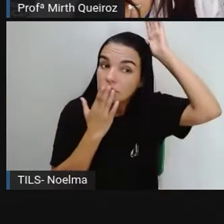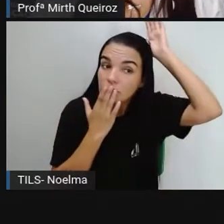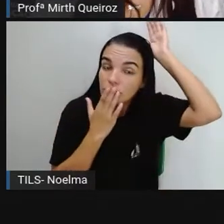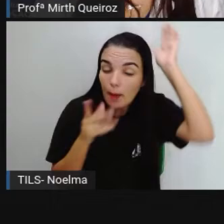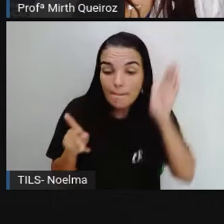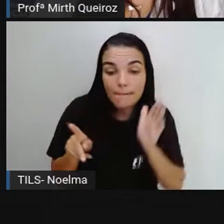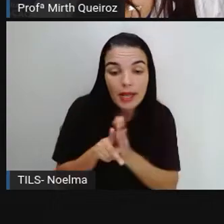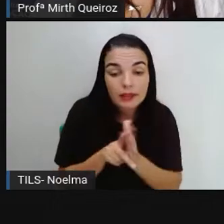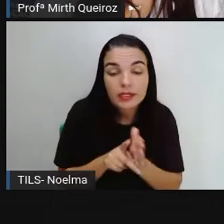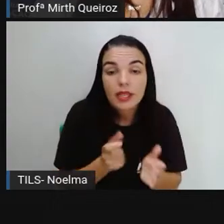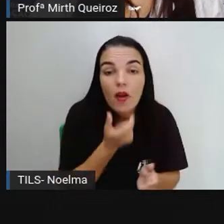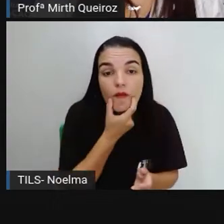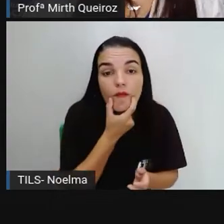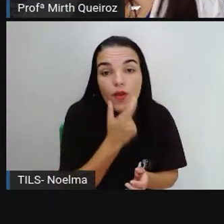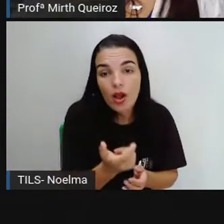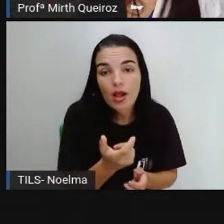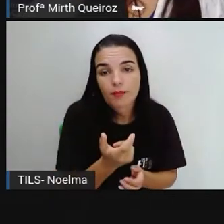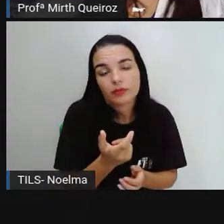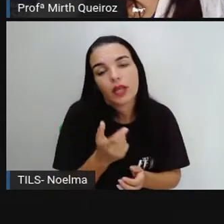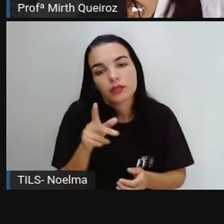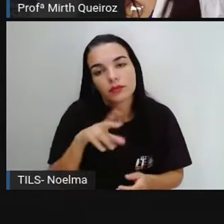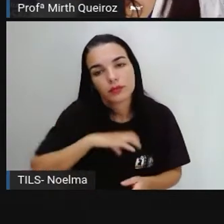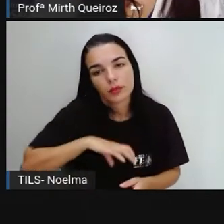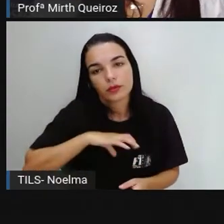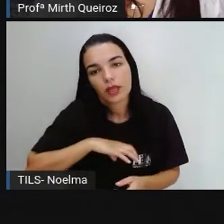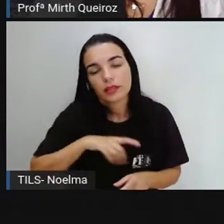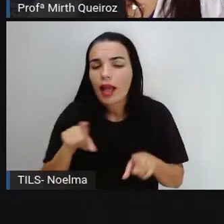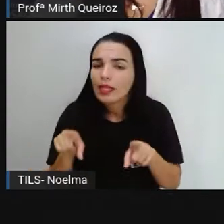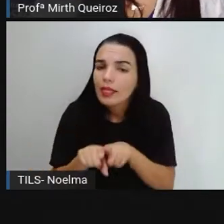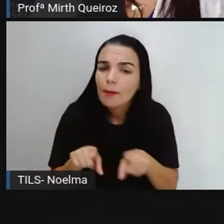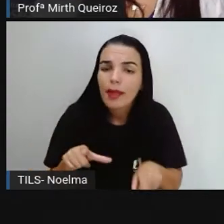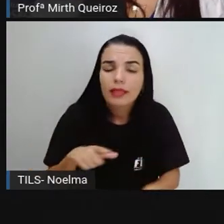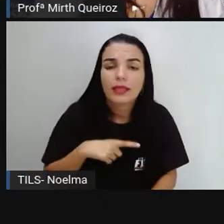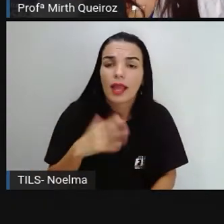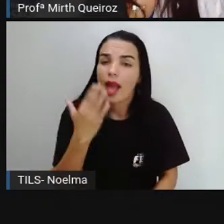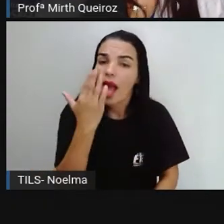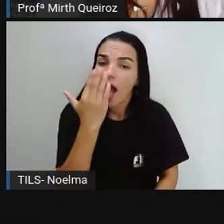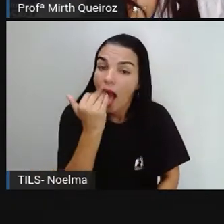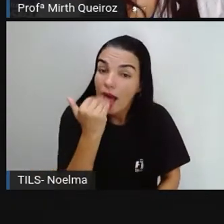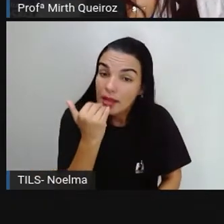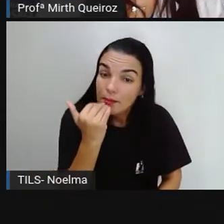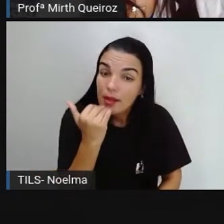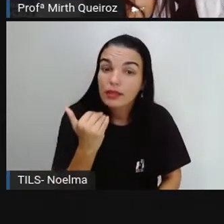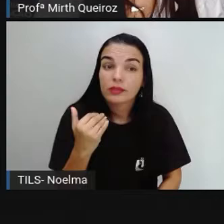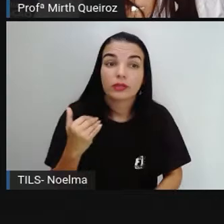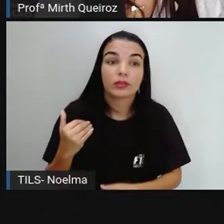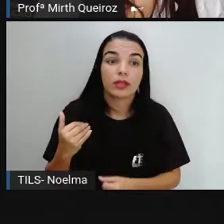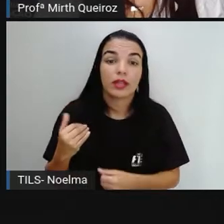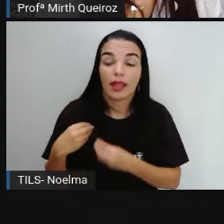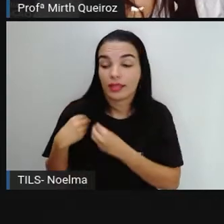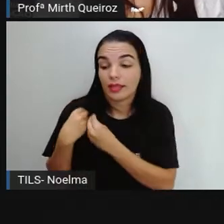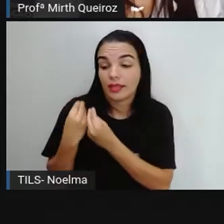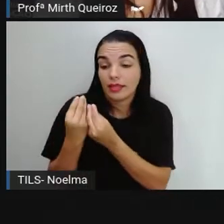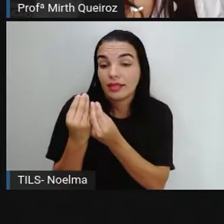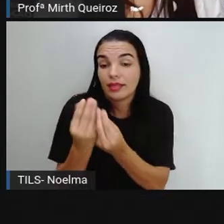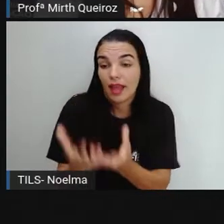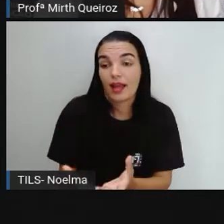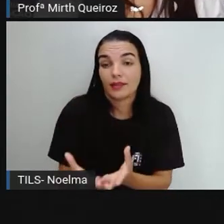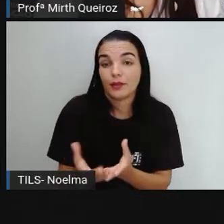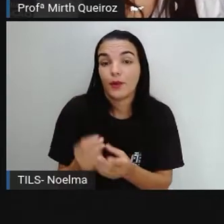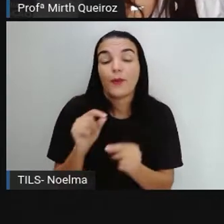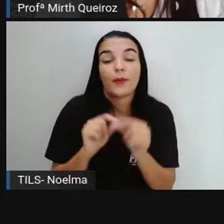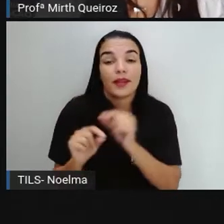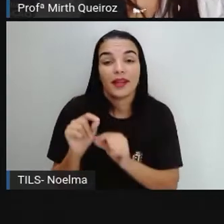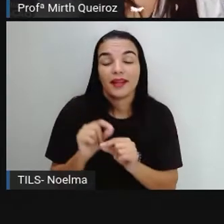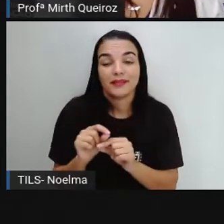né? Do português. Nós temos alimentos que foram obtidos aí para a